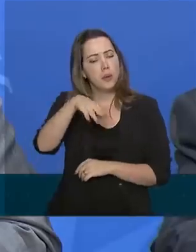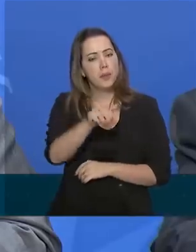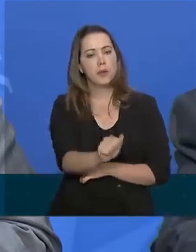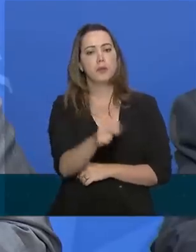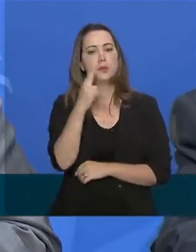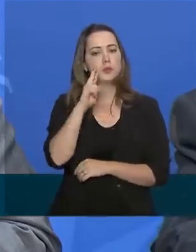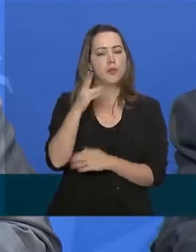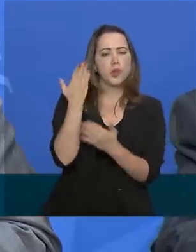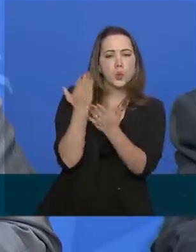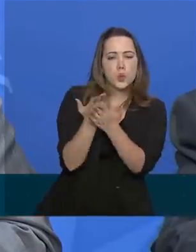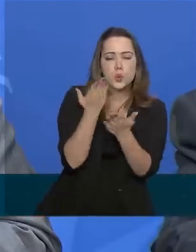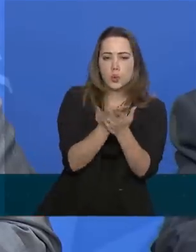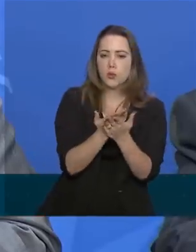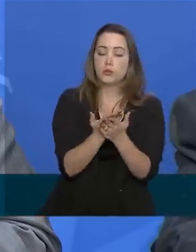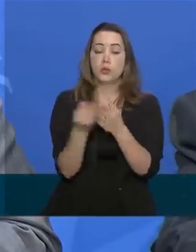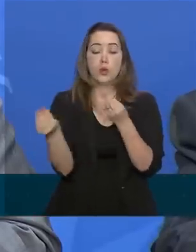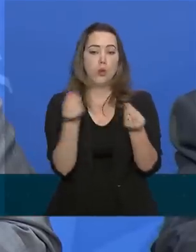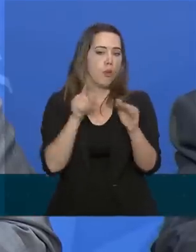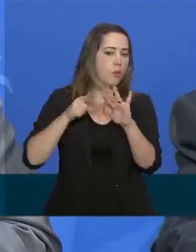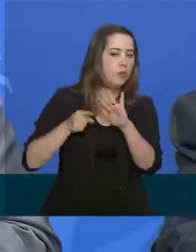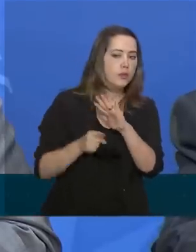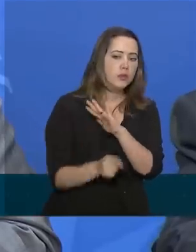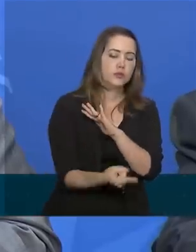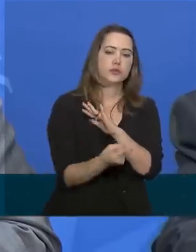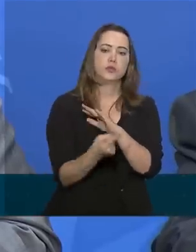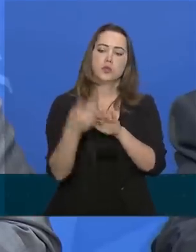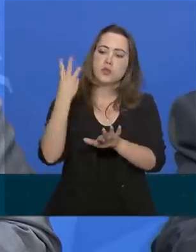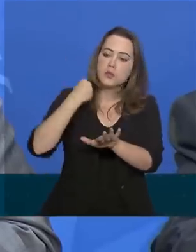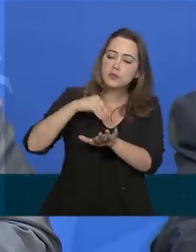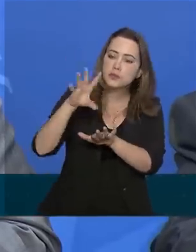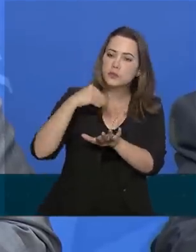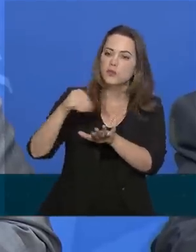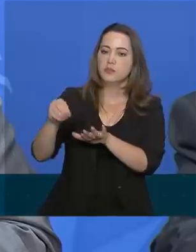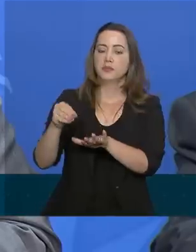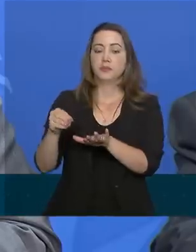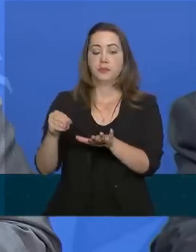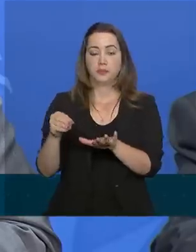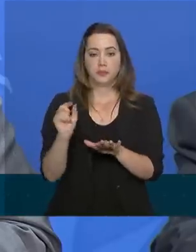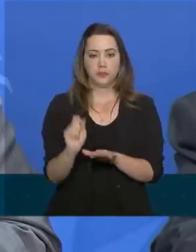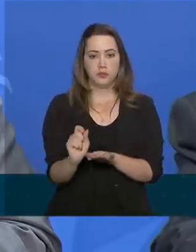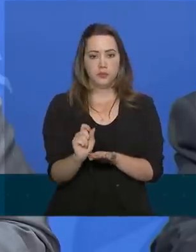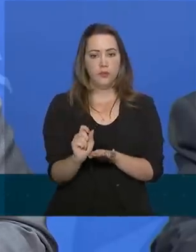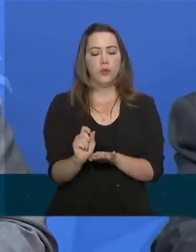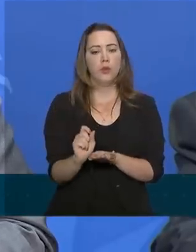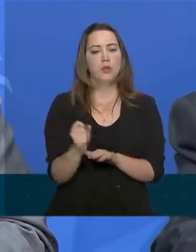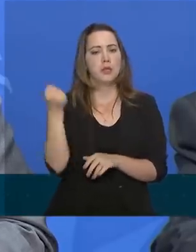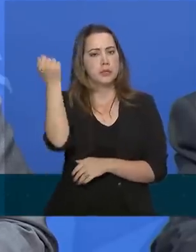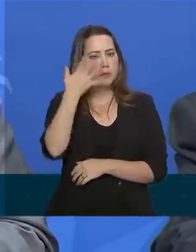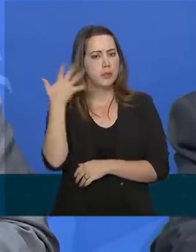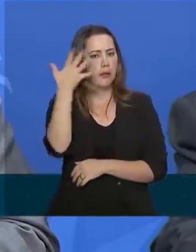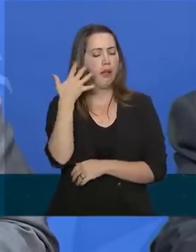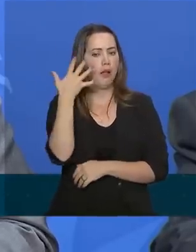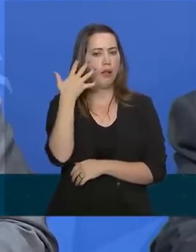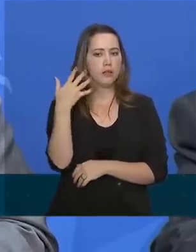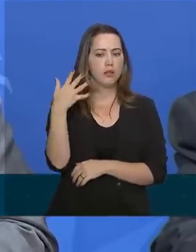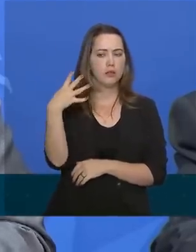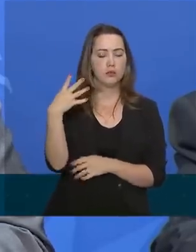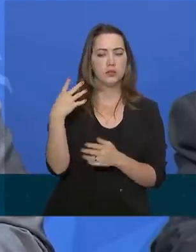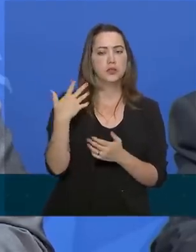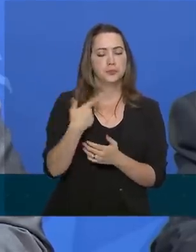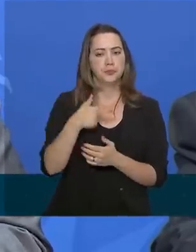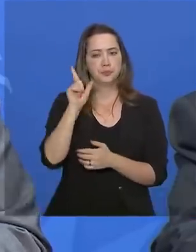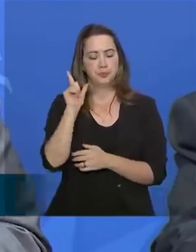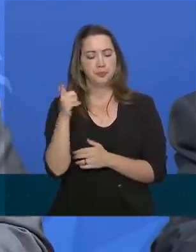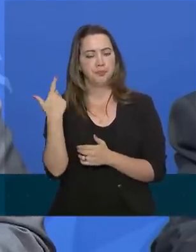a profundidade das informações que foram relatadas recentemente